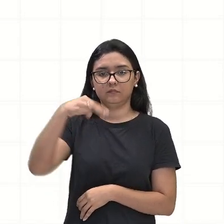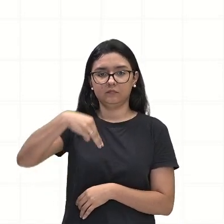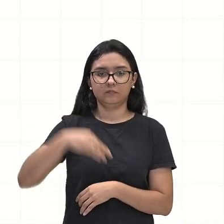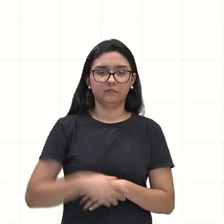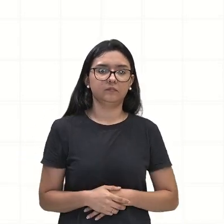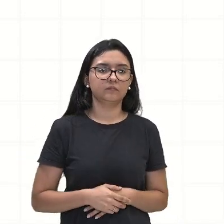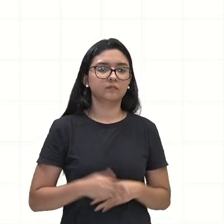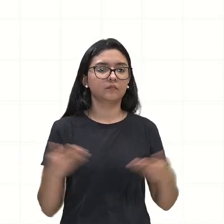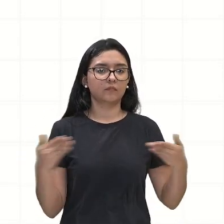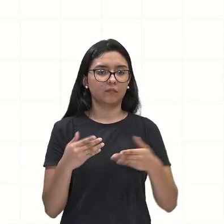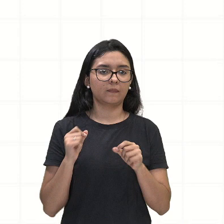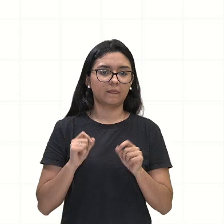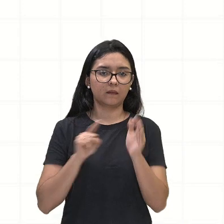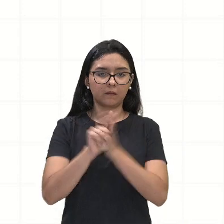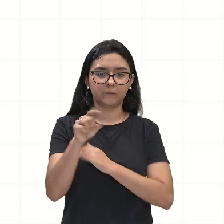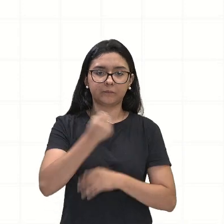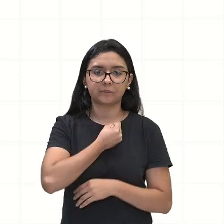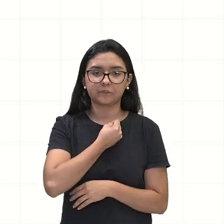Questão de